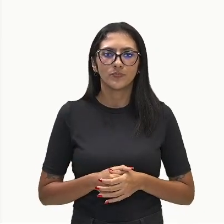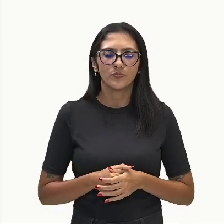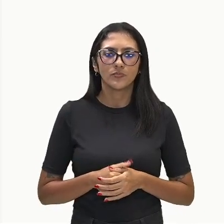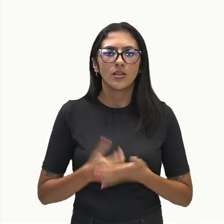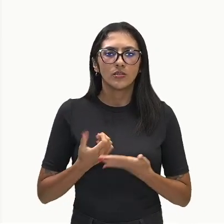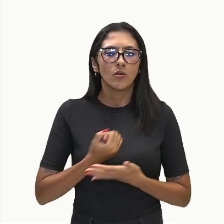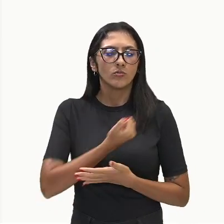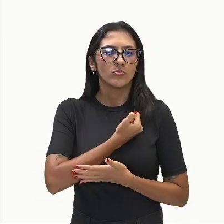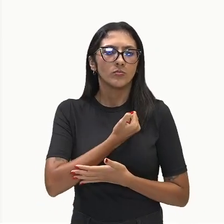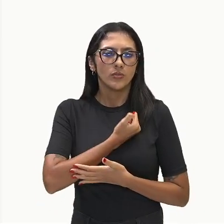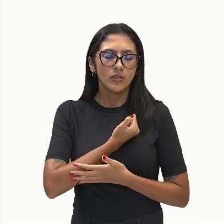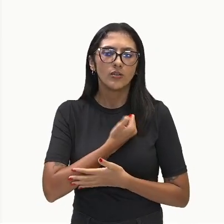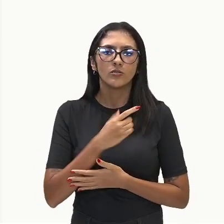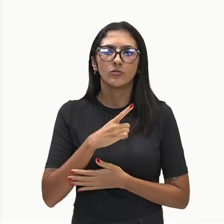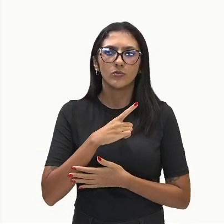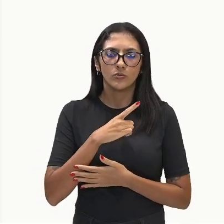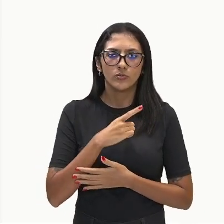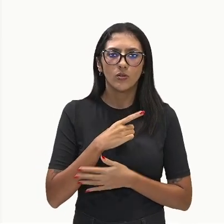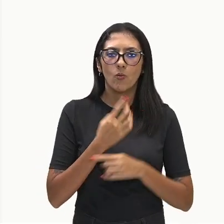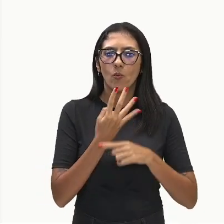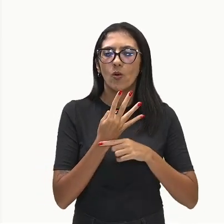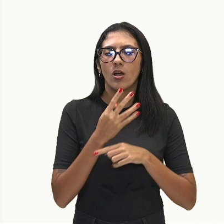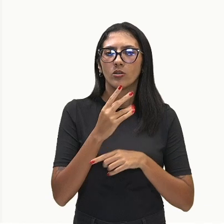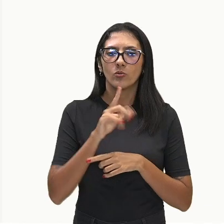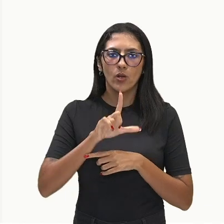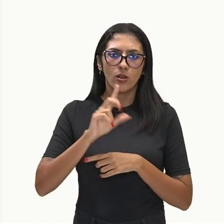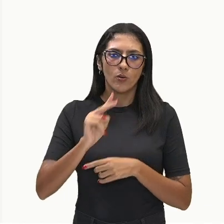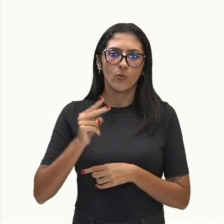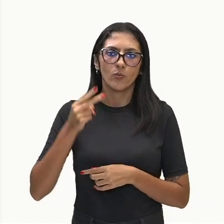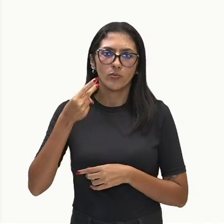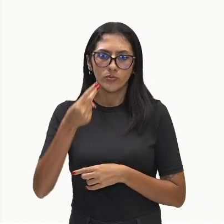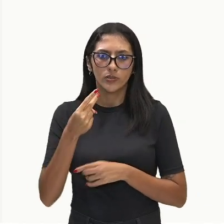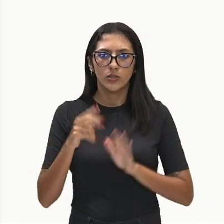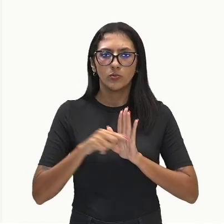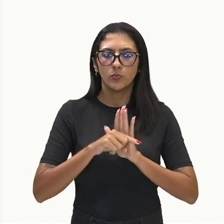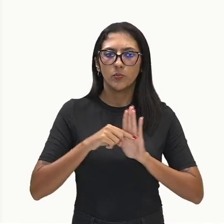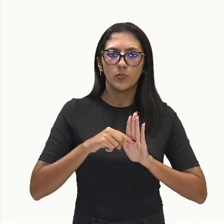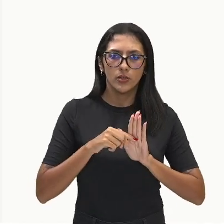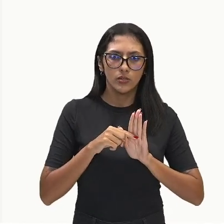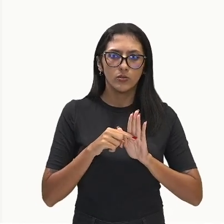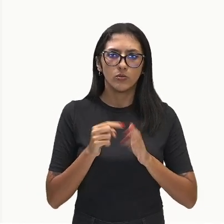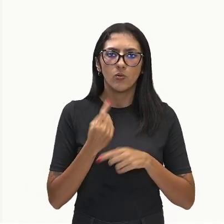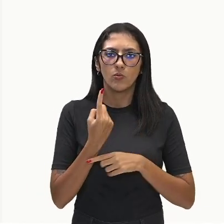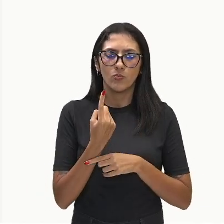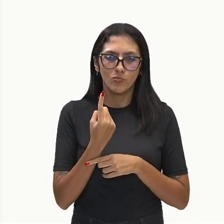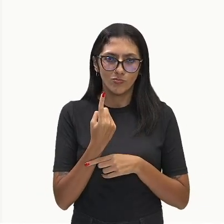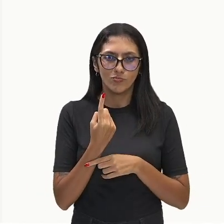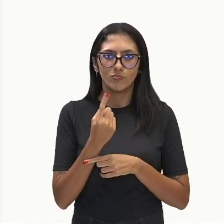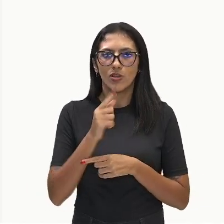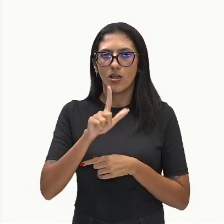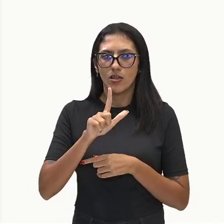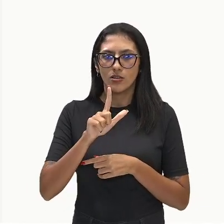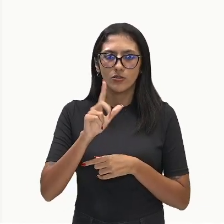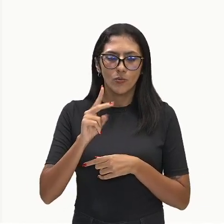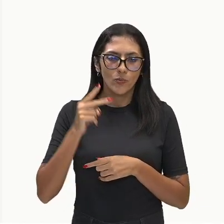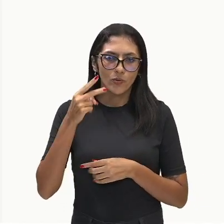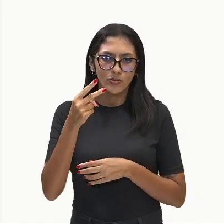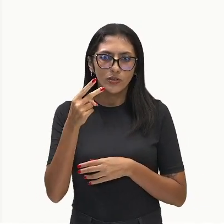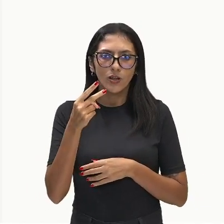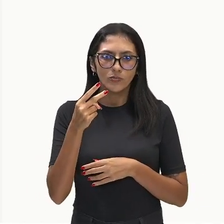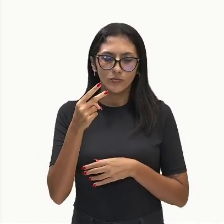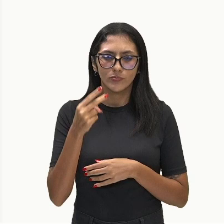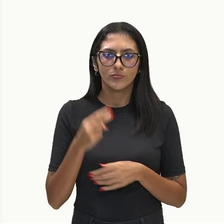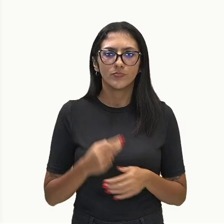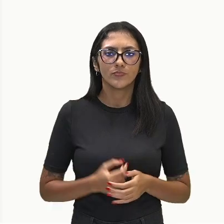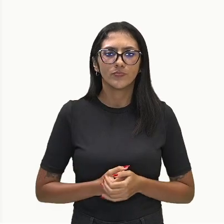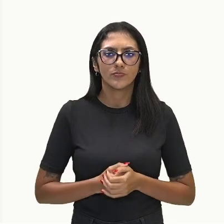a gente vai ter 4L ao quadrado menos 1L ao quadrado. 1 não aparece, então